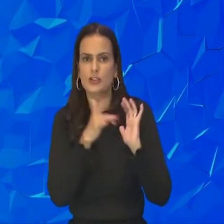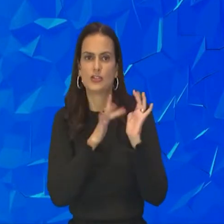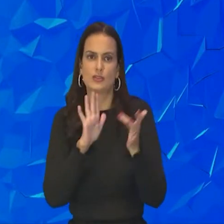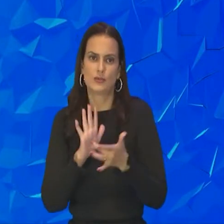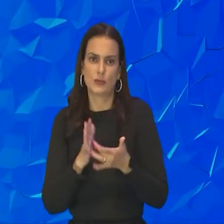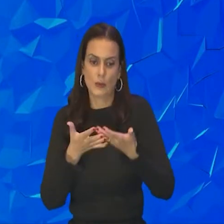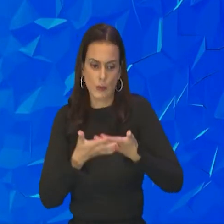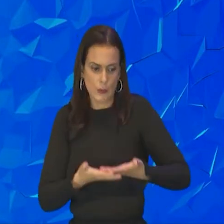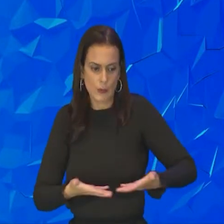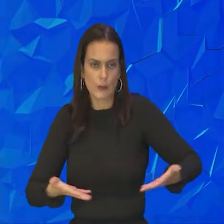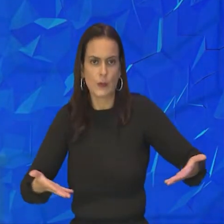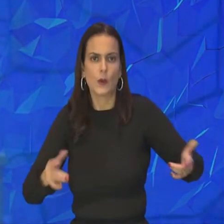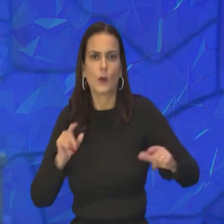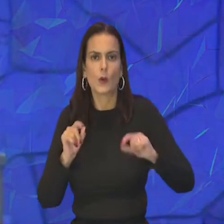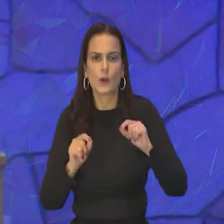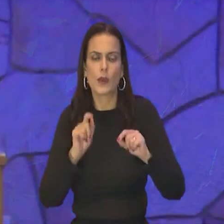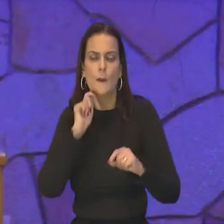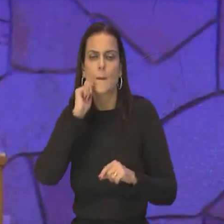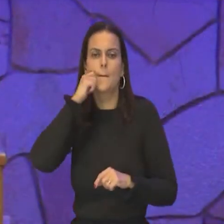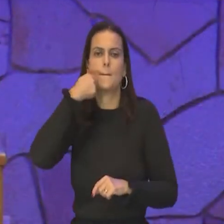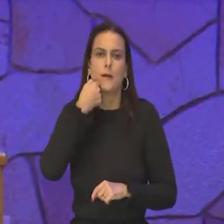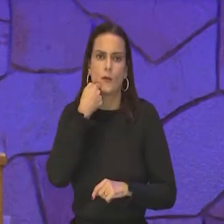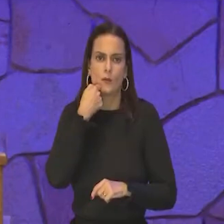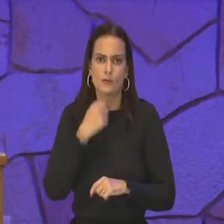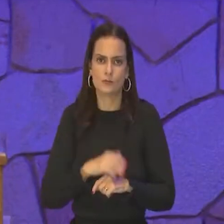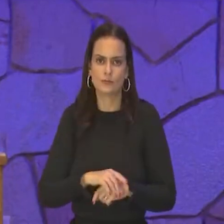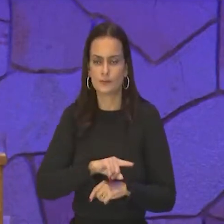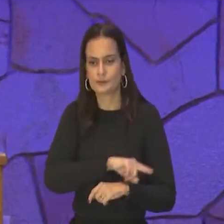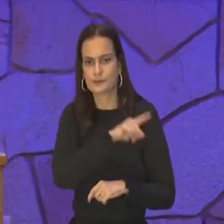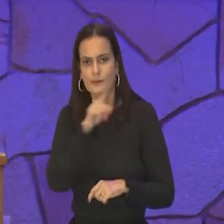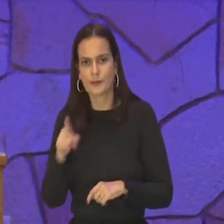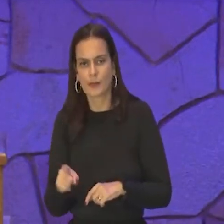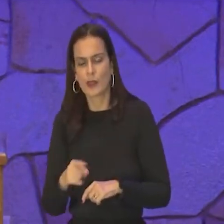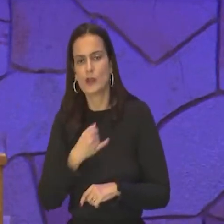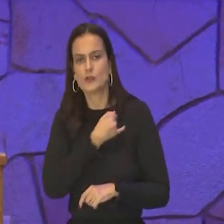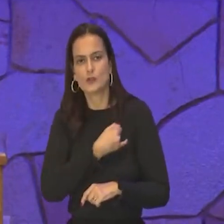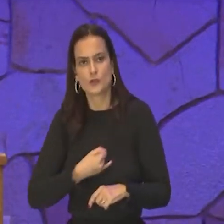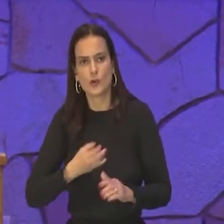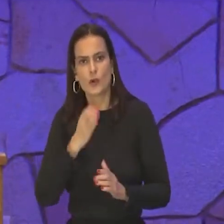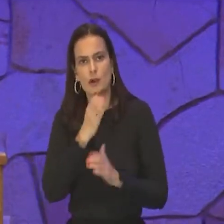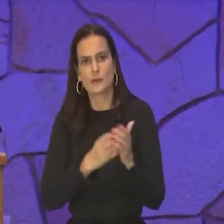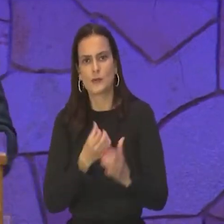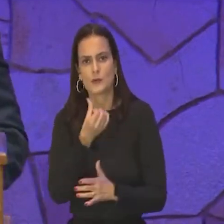ceia através do pão. Vá para João no capítulo 6.